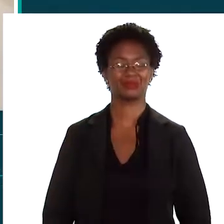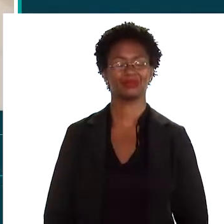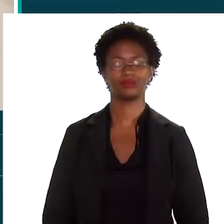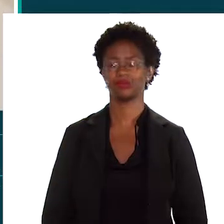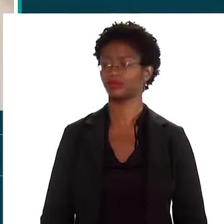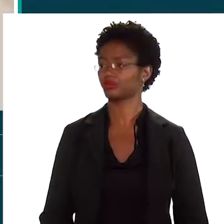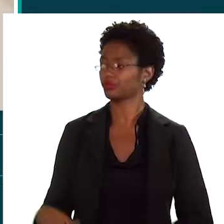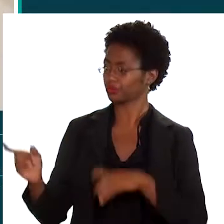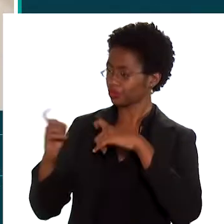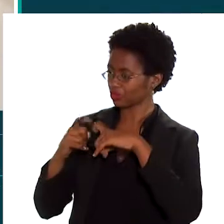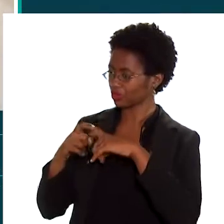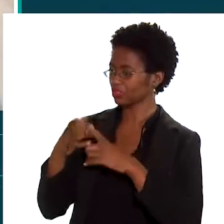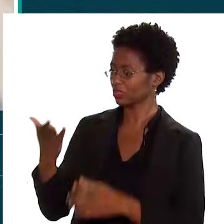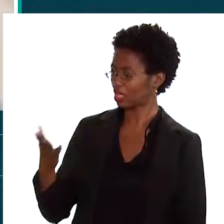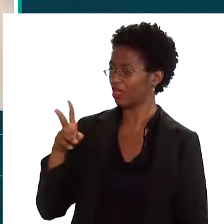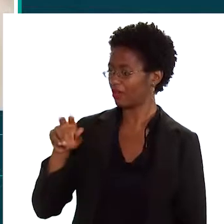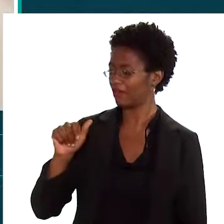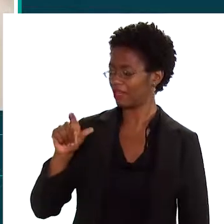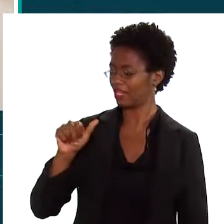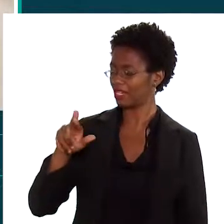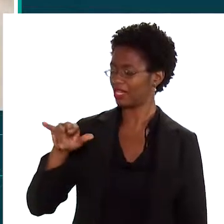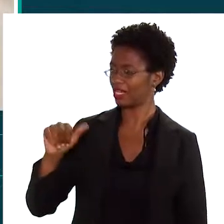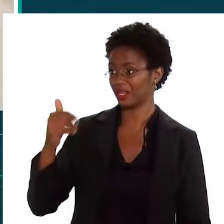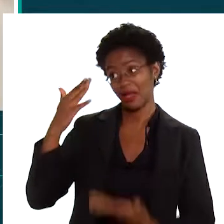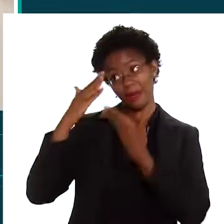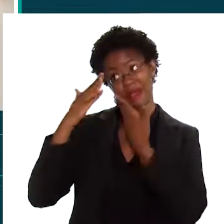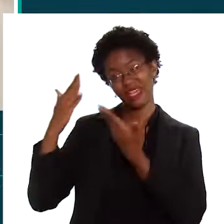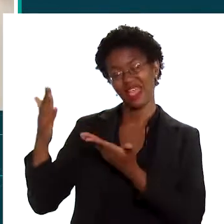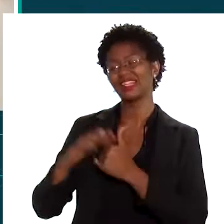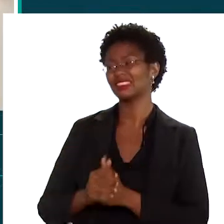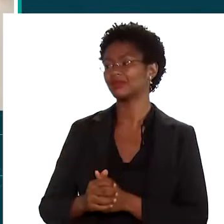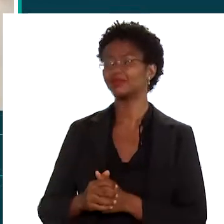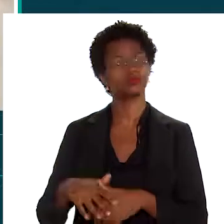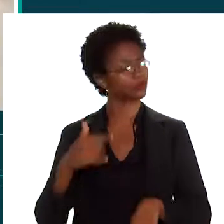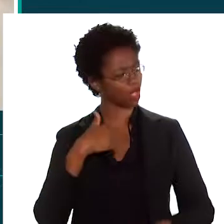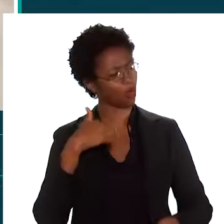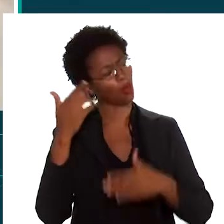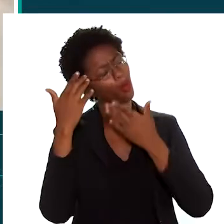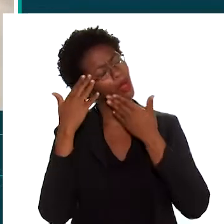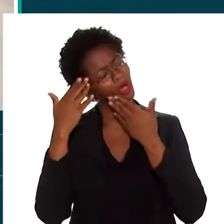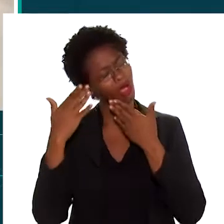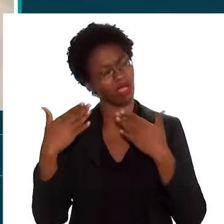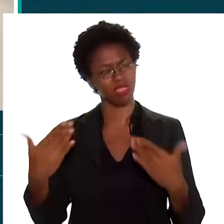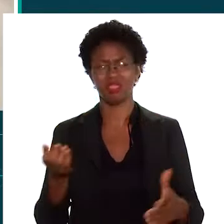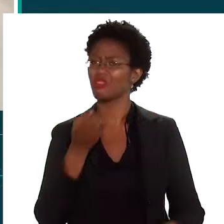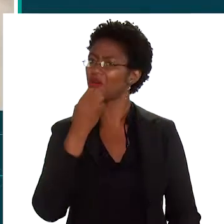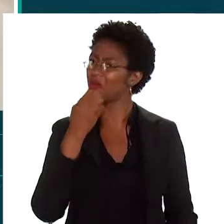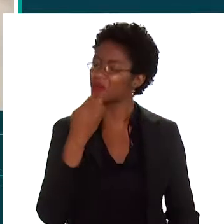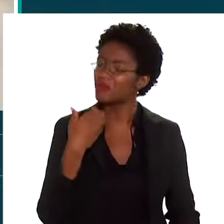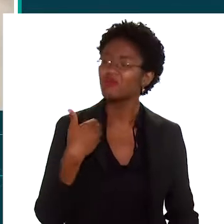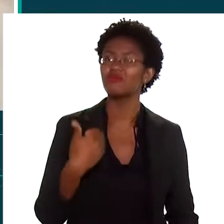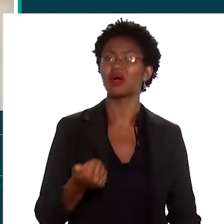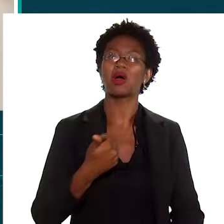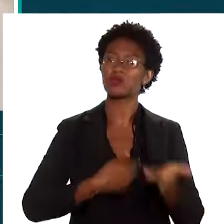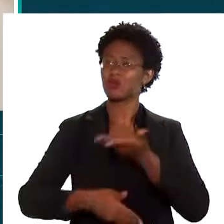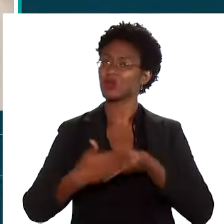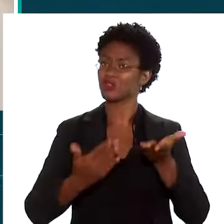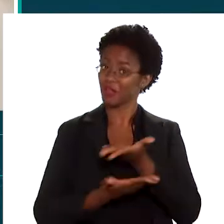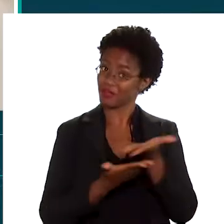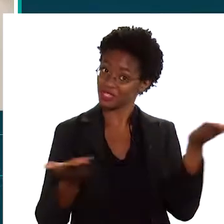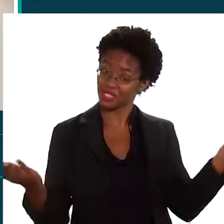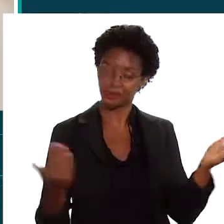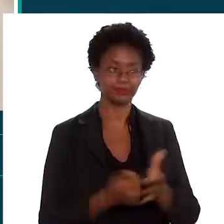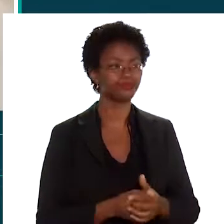sociedade. Doutora Valéria, muito obrigado por ter vindo. Eu que agradeço o convite. Muito bom compartilhar esse momento